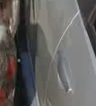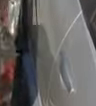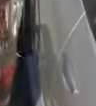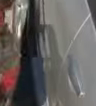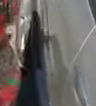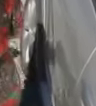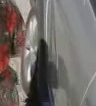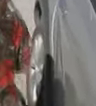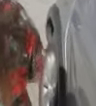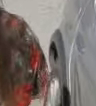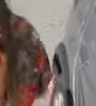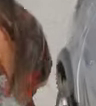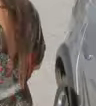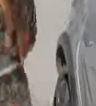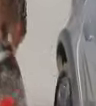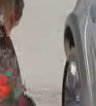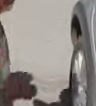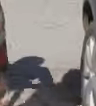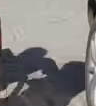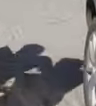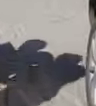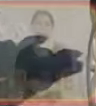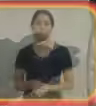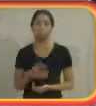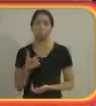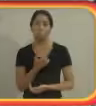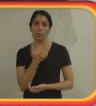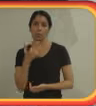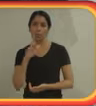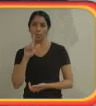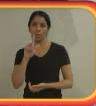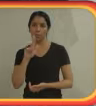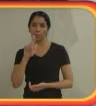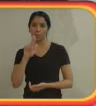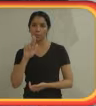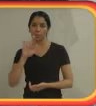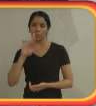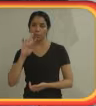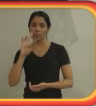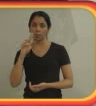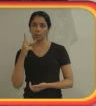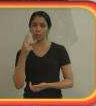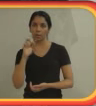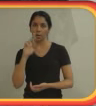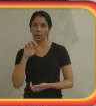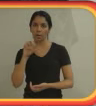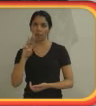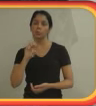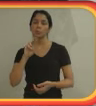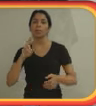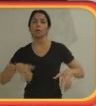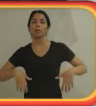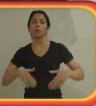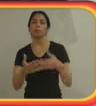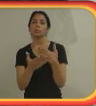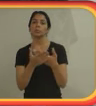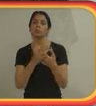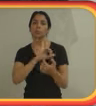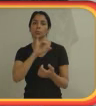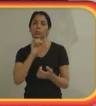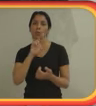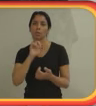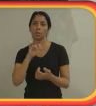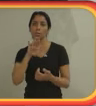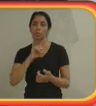motorista. Guilherme faz a transferência. Meu nome é Guilherme, sou cadeirante, estudante de jornalismo. Estou aqui na Praia do Recreio com a minha